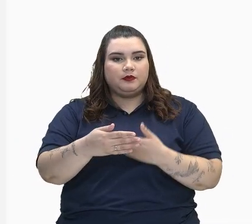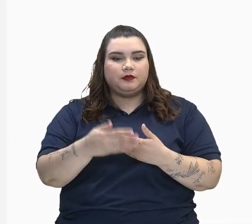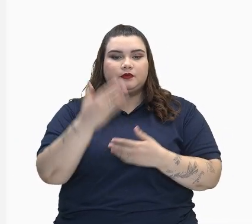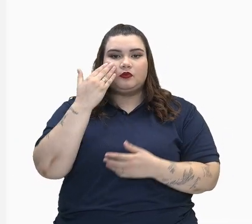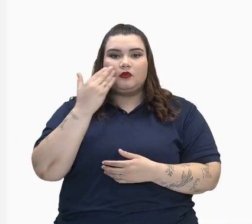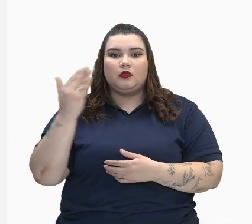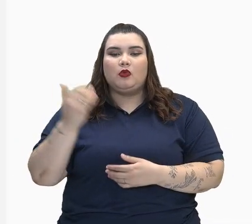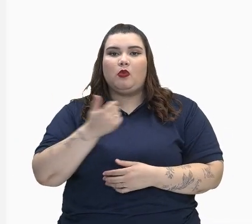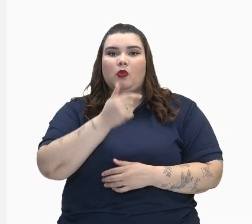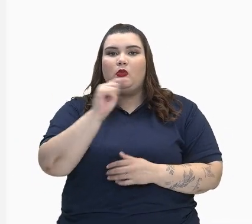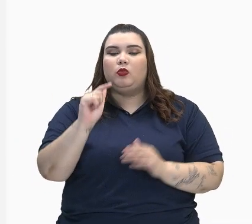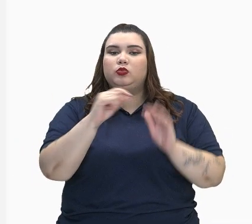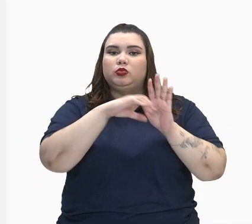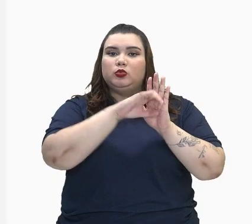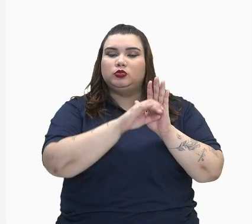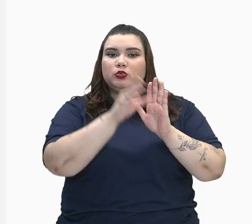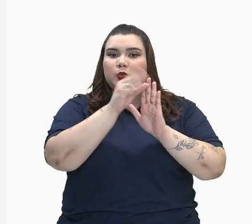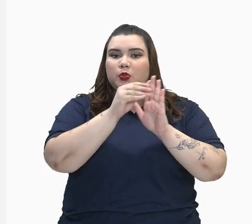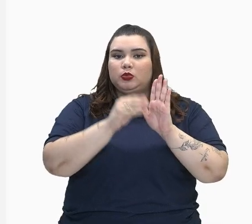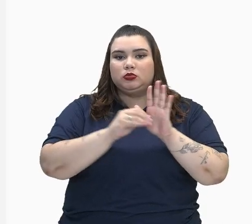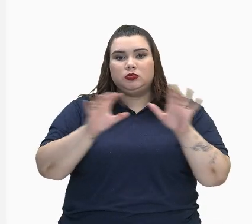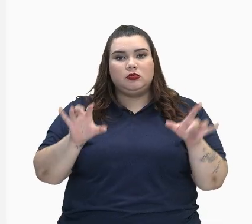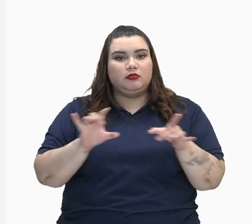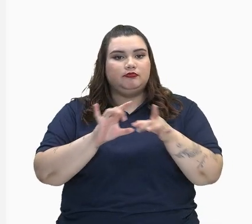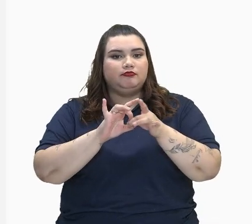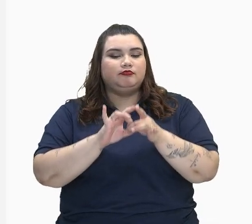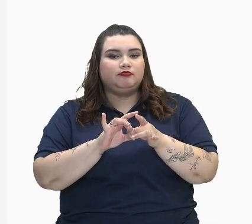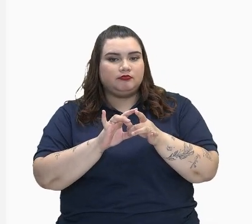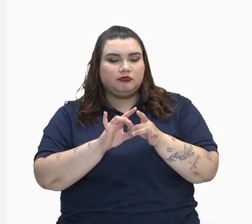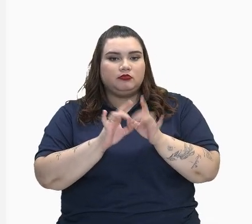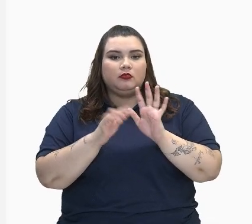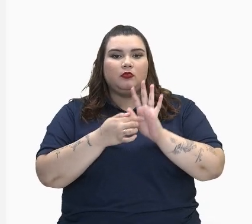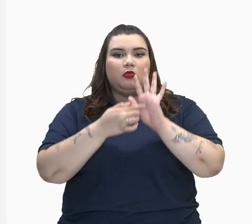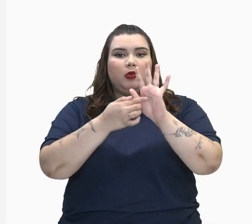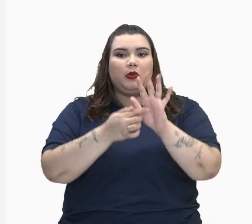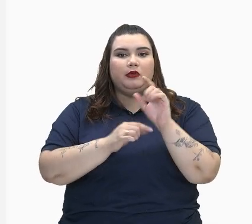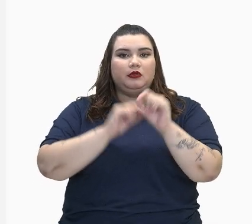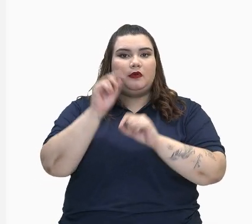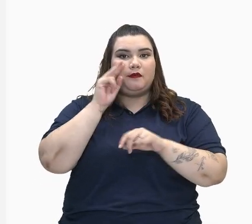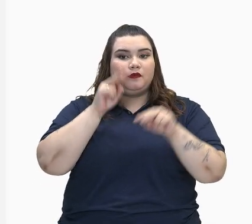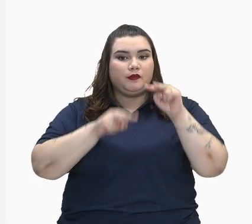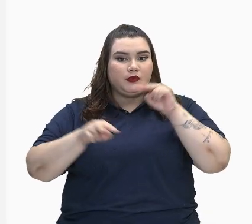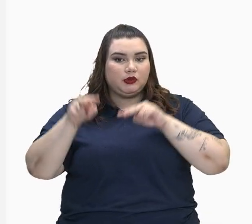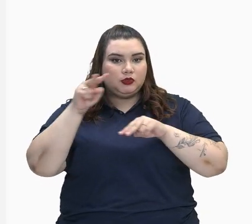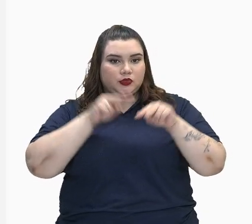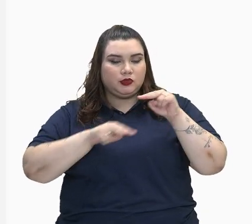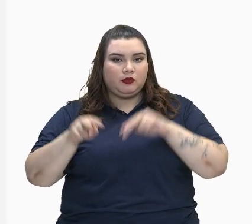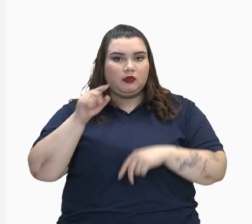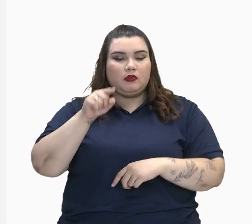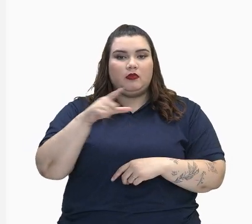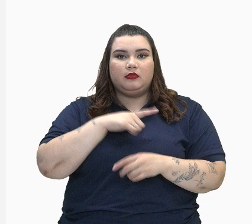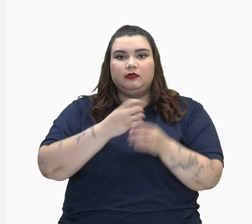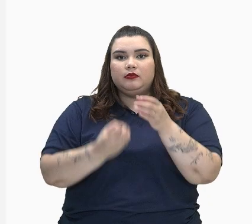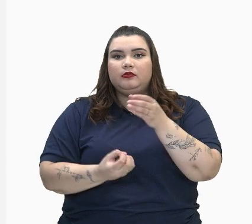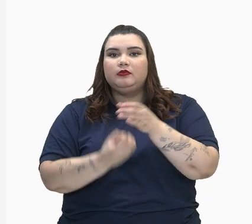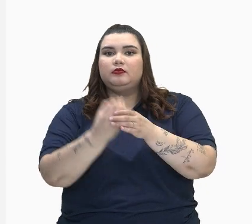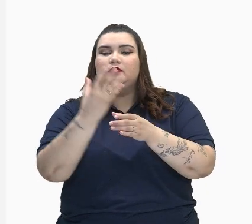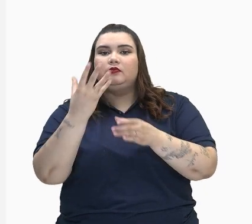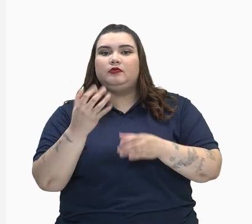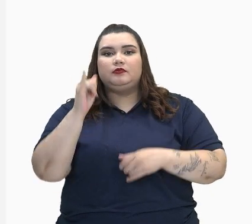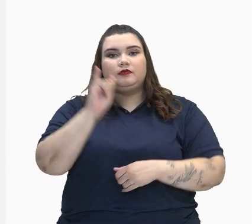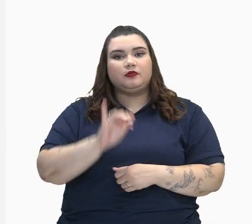a outro conceito que faz parte dessa composição visual quando você vai criar